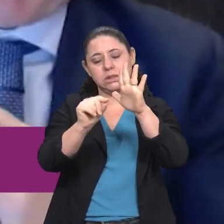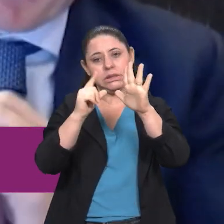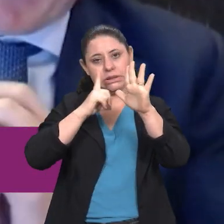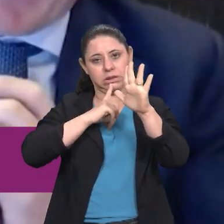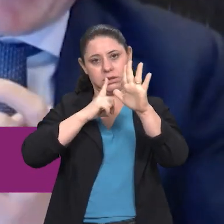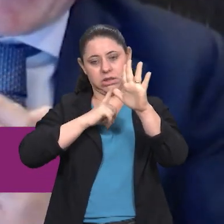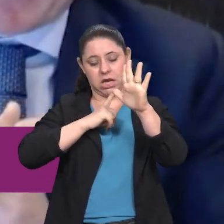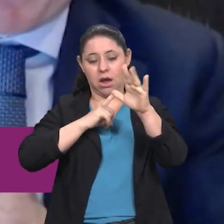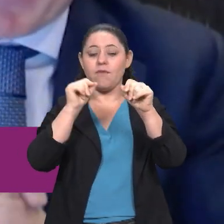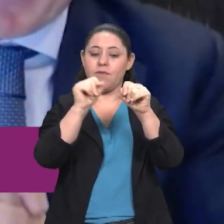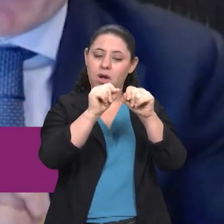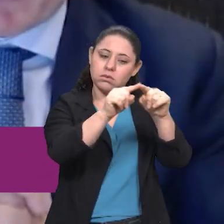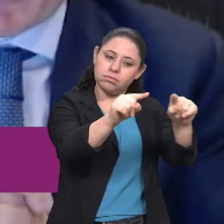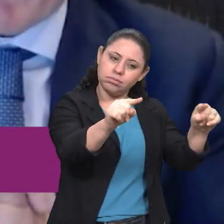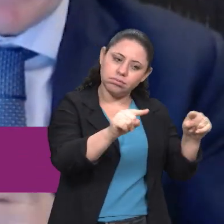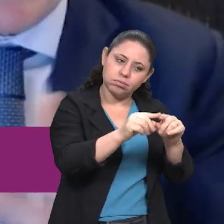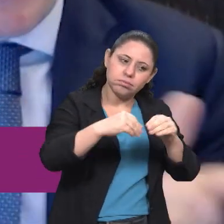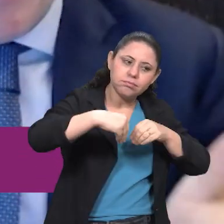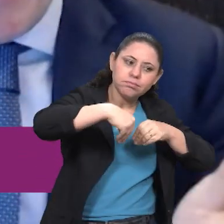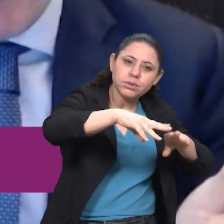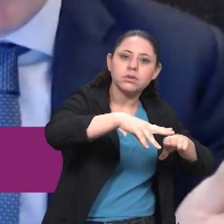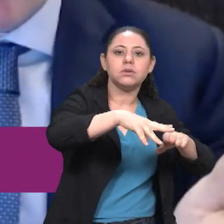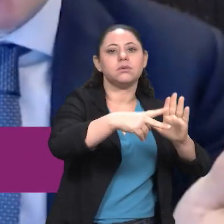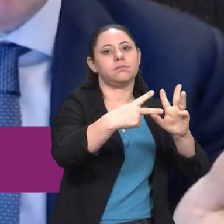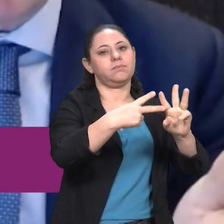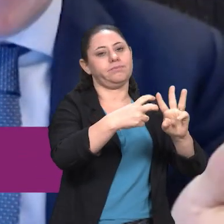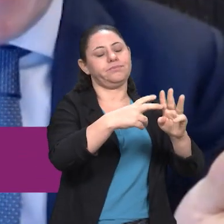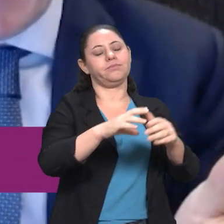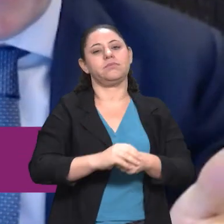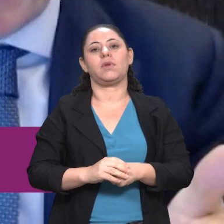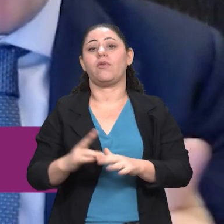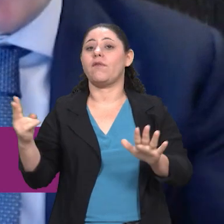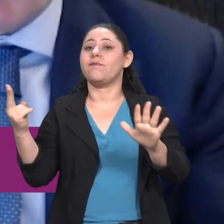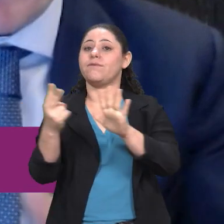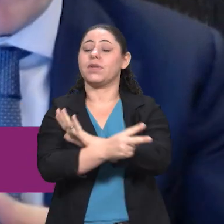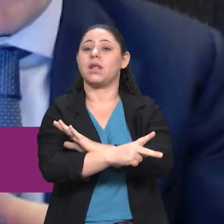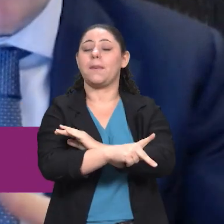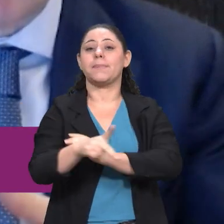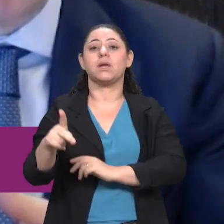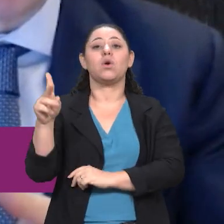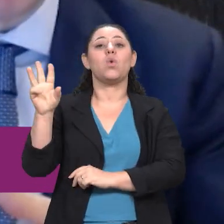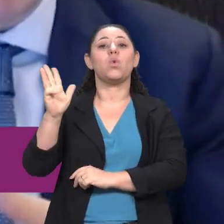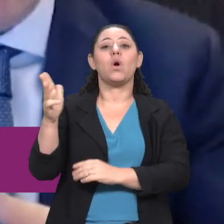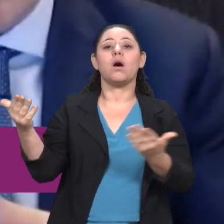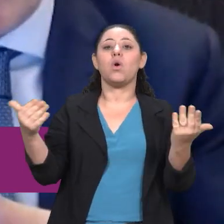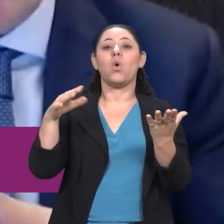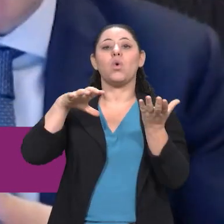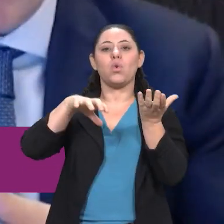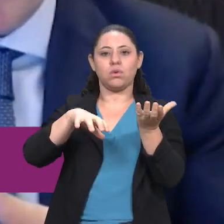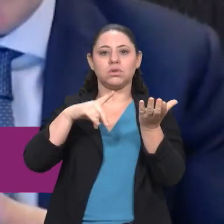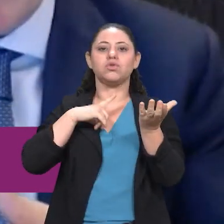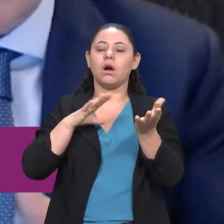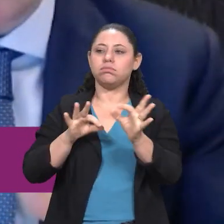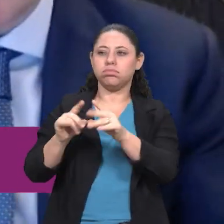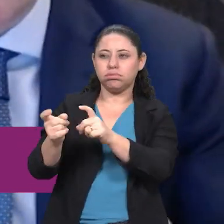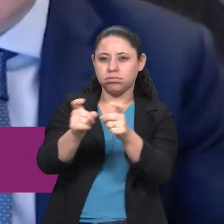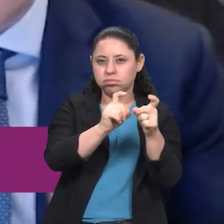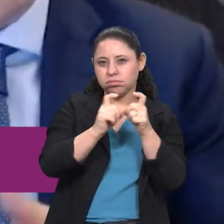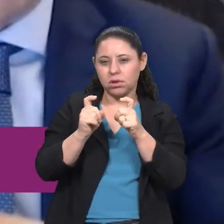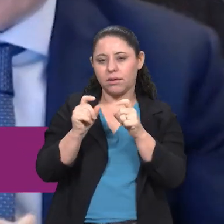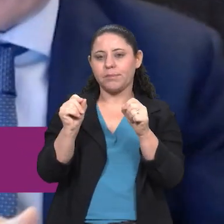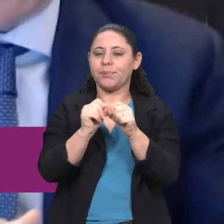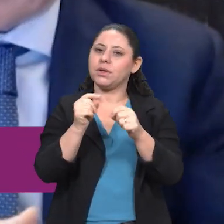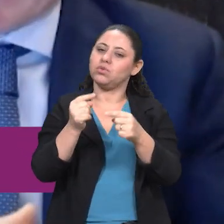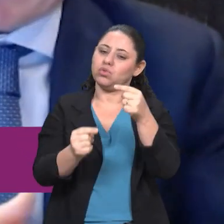que a demarcação seja feita. Ela foi, inclusive, vetada, né, pelo presidente Lula. Agora o Congresso já está se